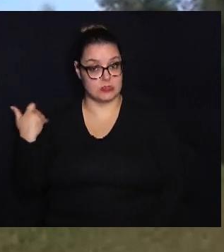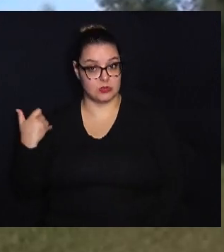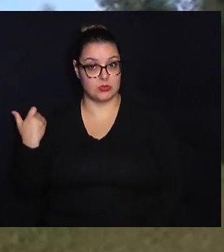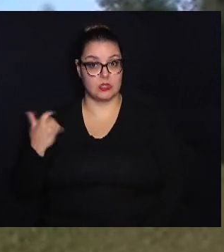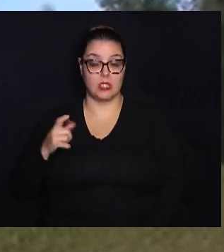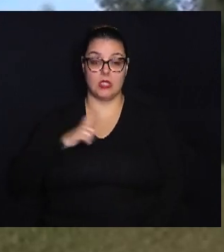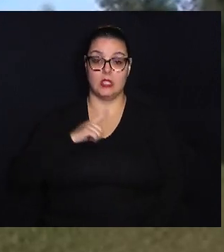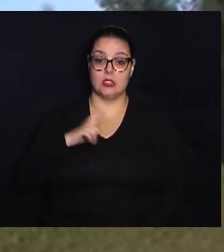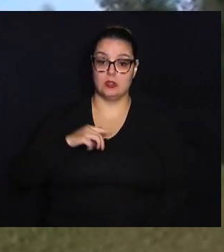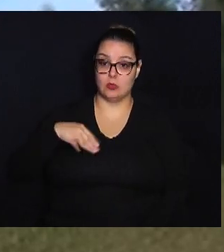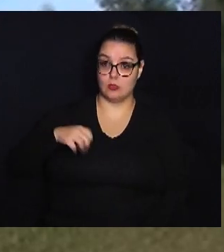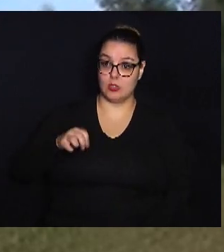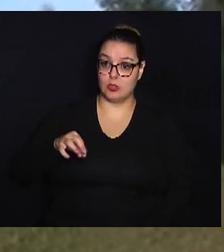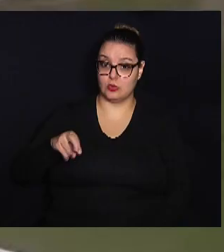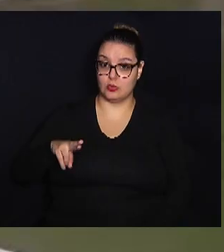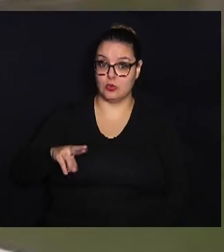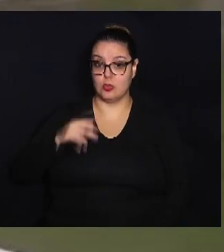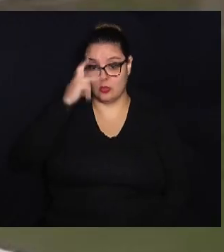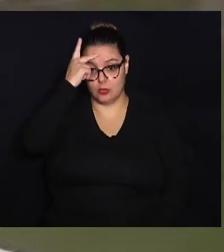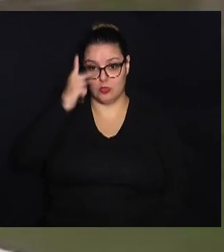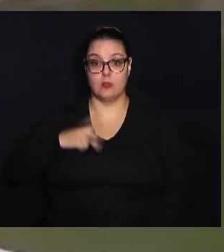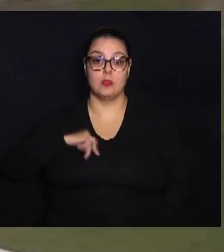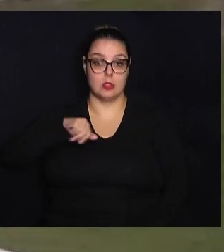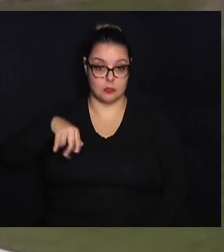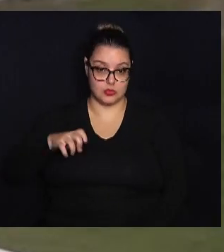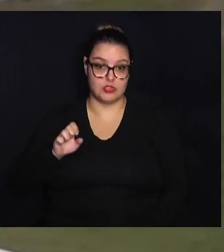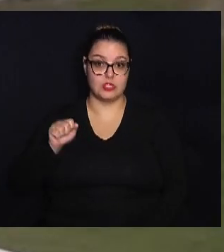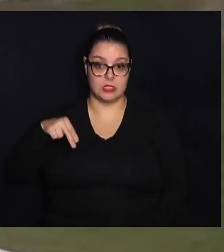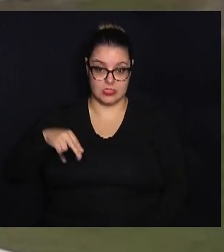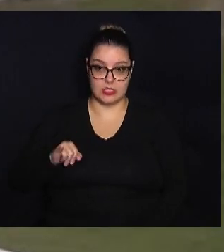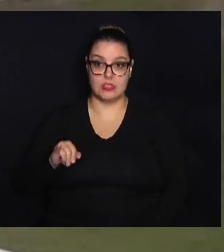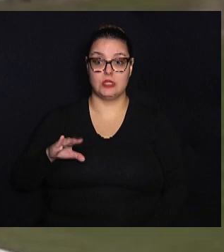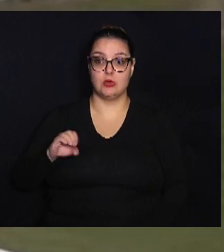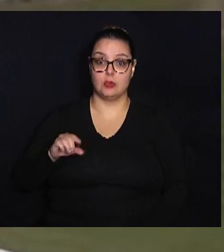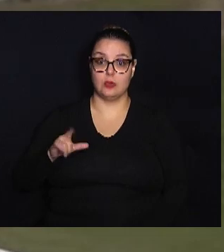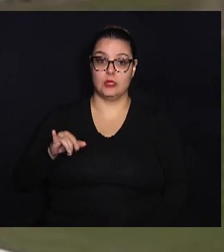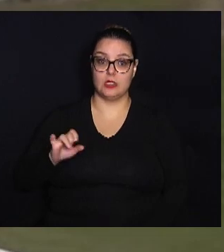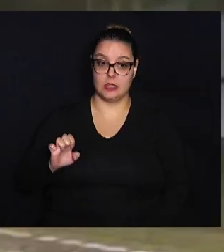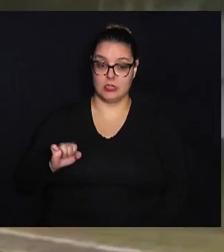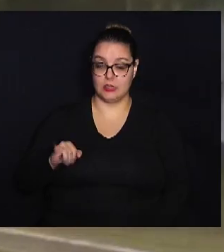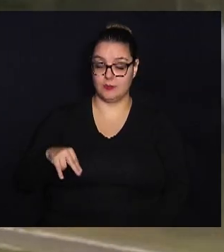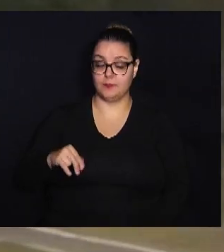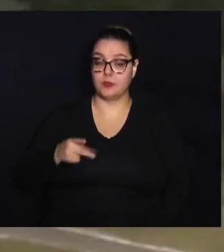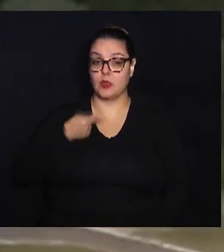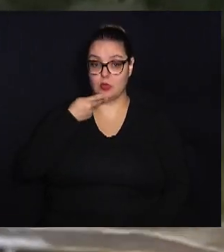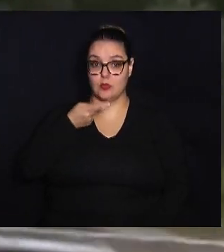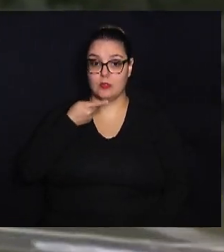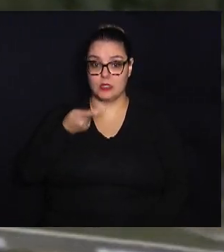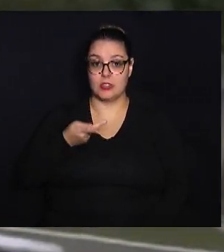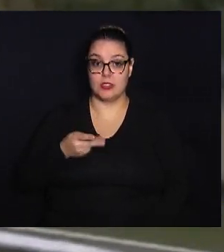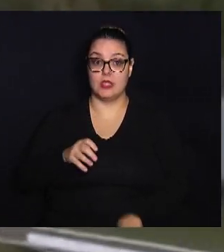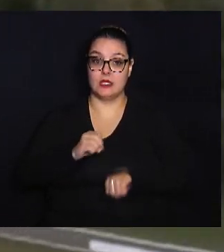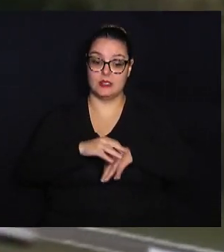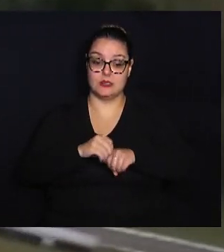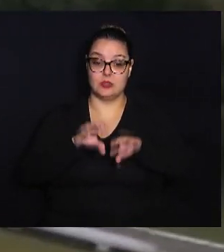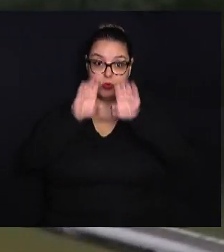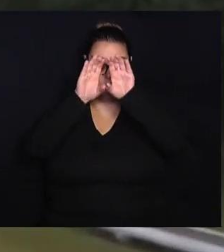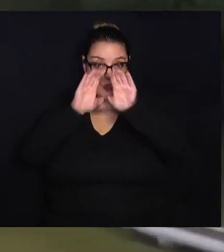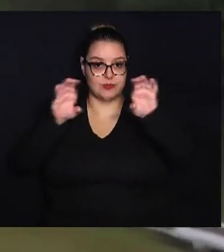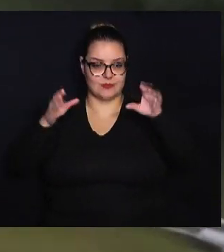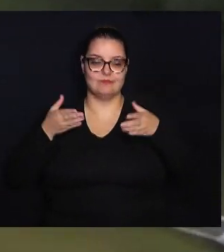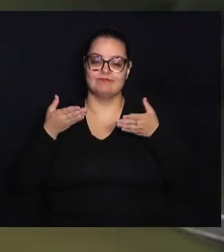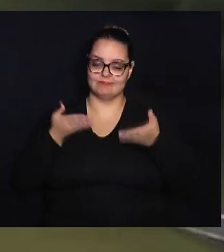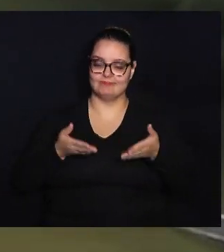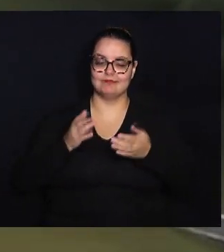anos e teve como mentor o próprio Jean Nicolini que segundo suas palavras ensinou o céu para ele